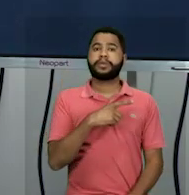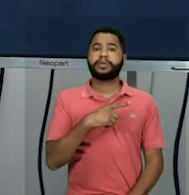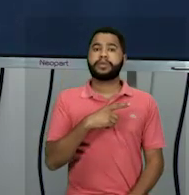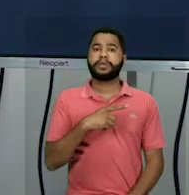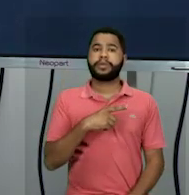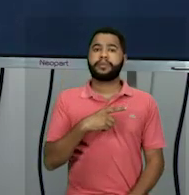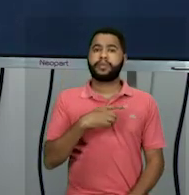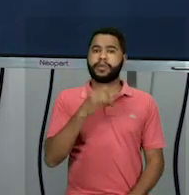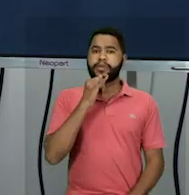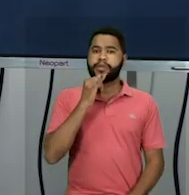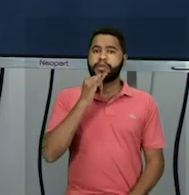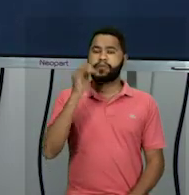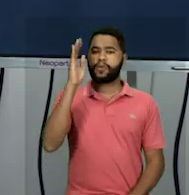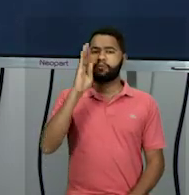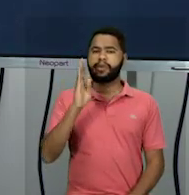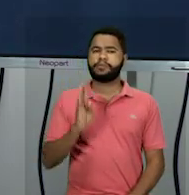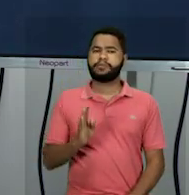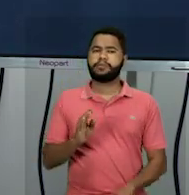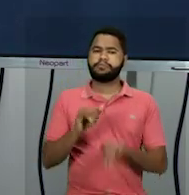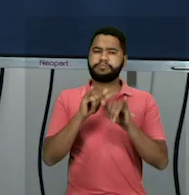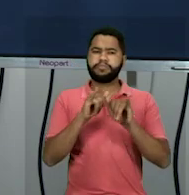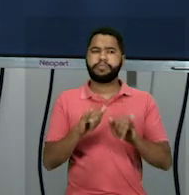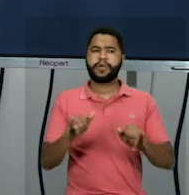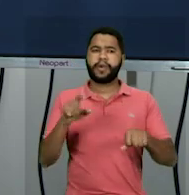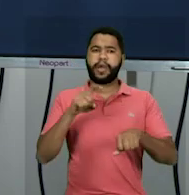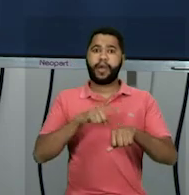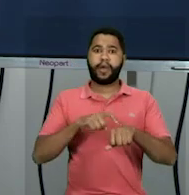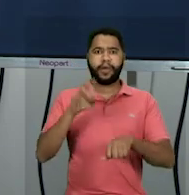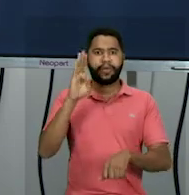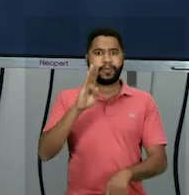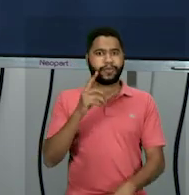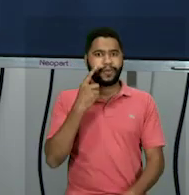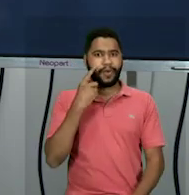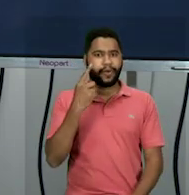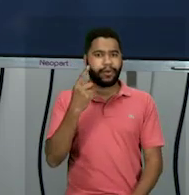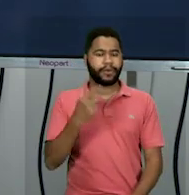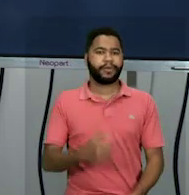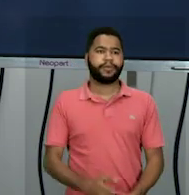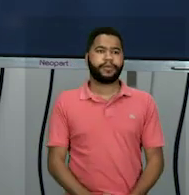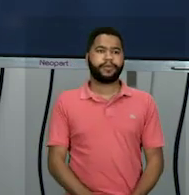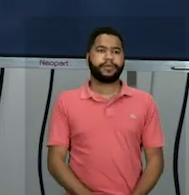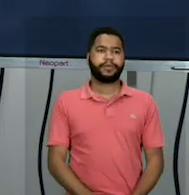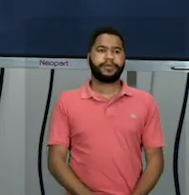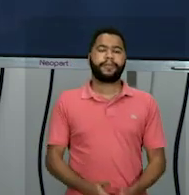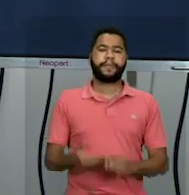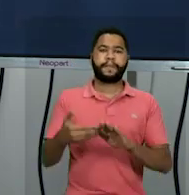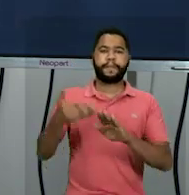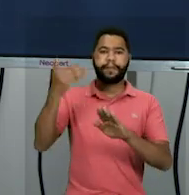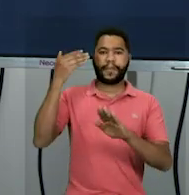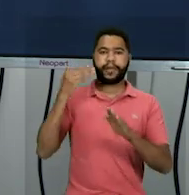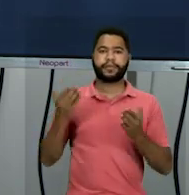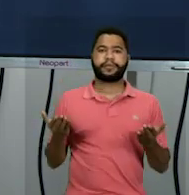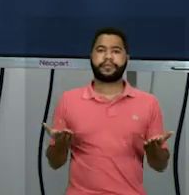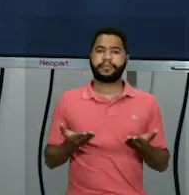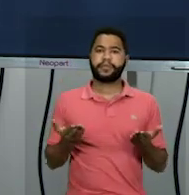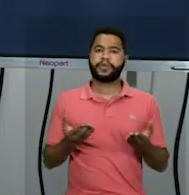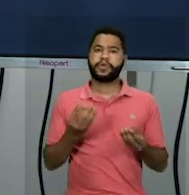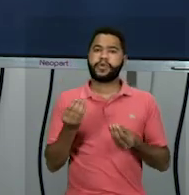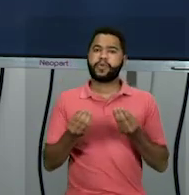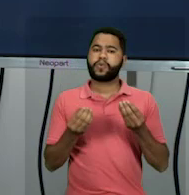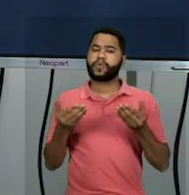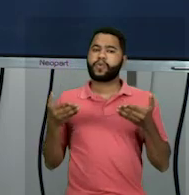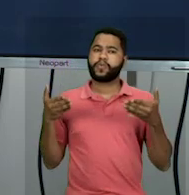a voz do Brasil, né, a hora do Brasil, olha só, do passado presente. Né, era a forma dele